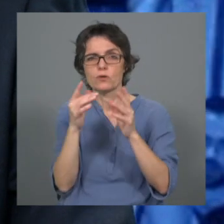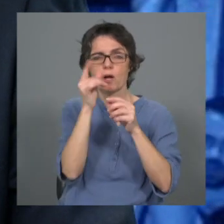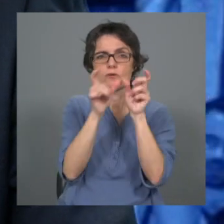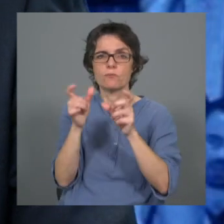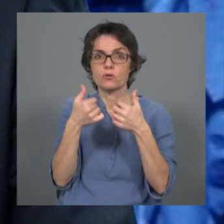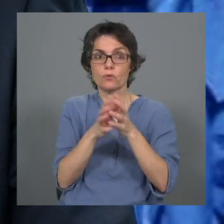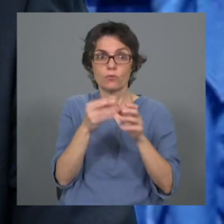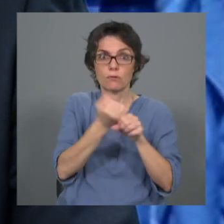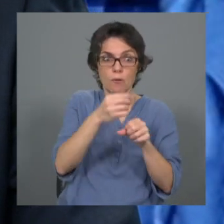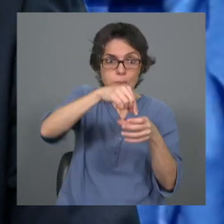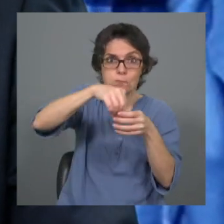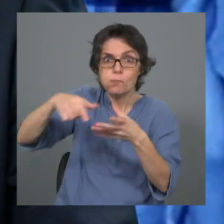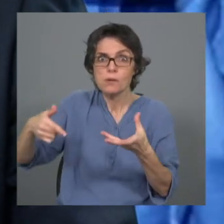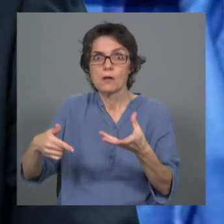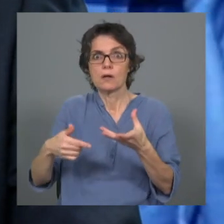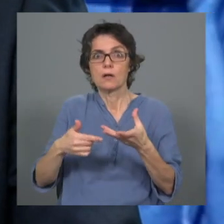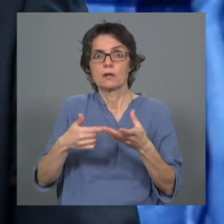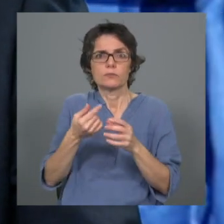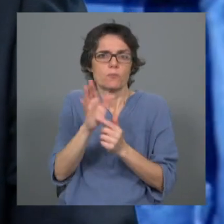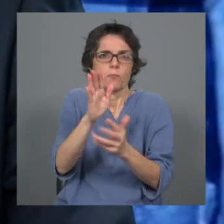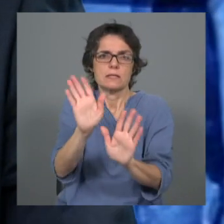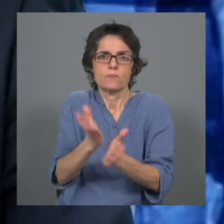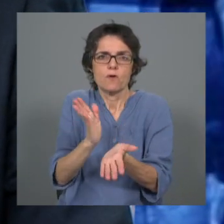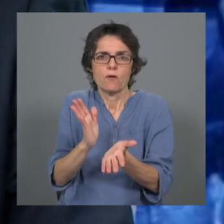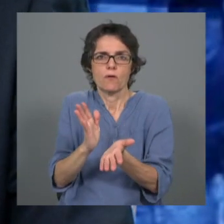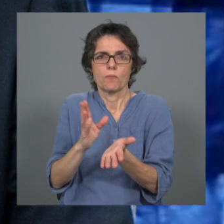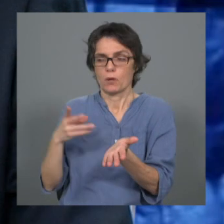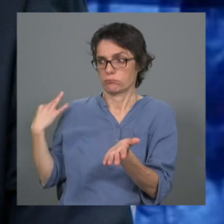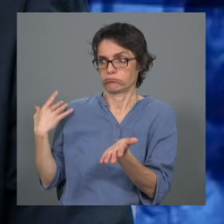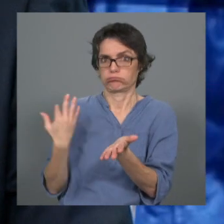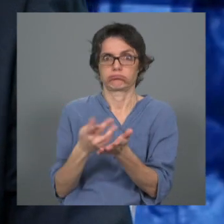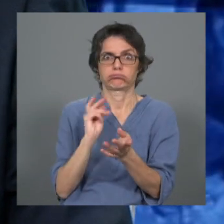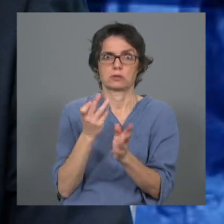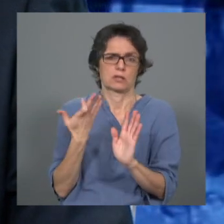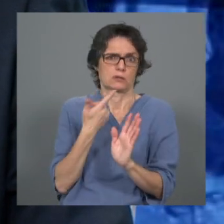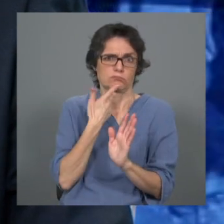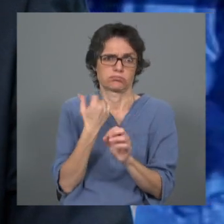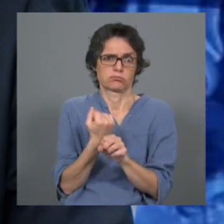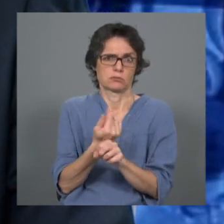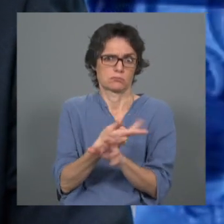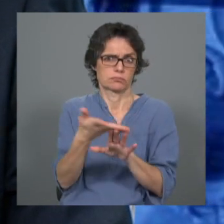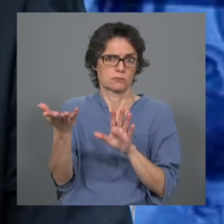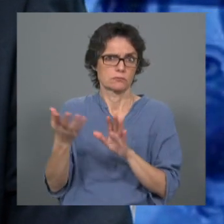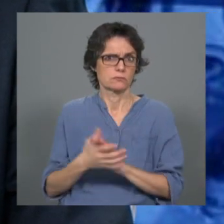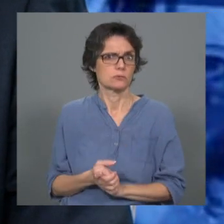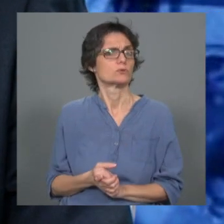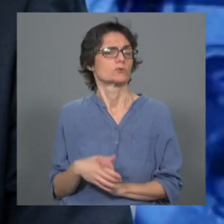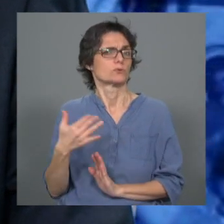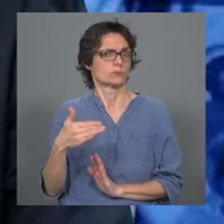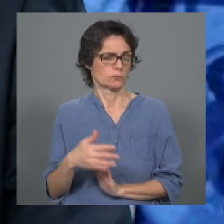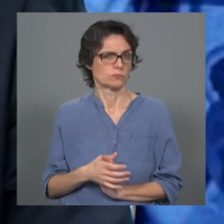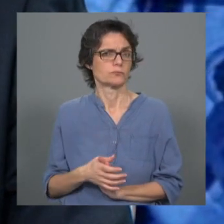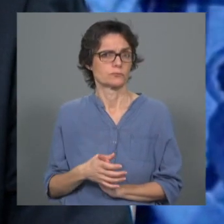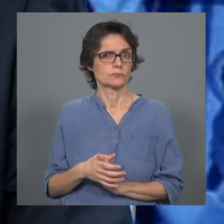litúrgica e, portanto, só a título de exemplo, não é? Porque ao longo destes anos muita coisa foi sendo realizada, claro, movido por estes